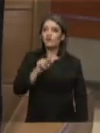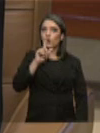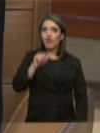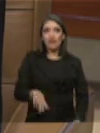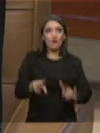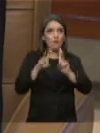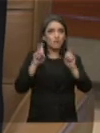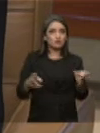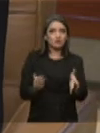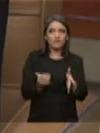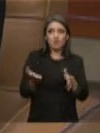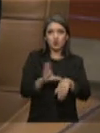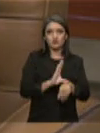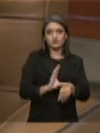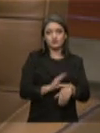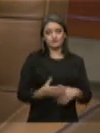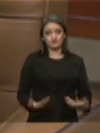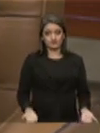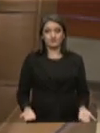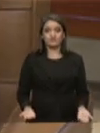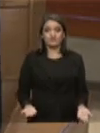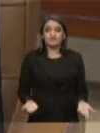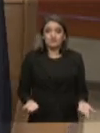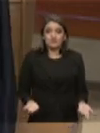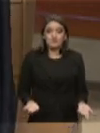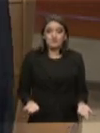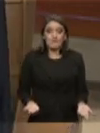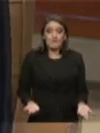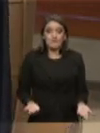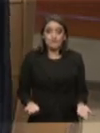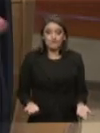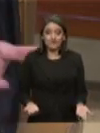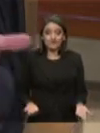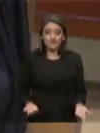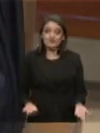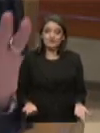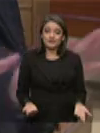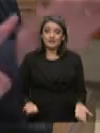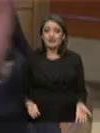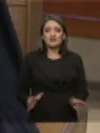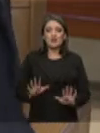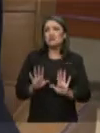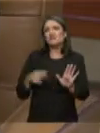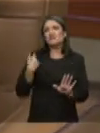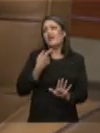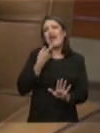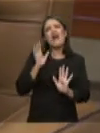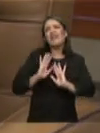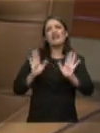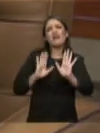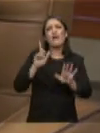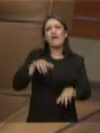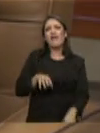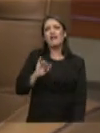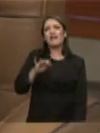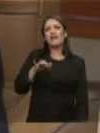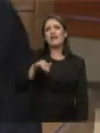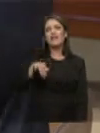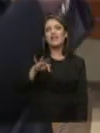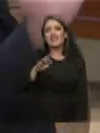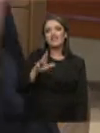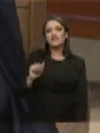nossa defesa, muitas vezes, nós lançamos isso, quantos nós já não fizemos? Ah, não, isso é infra,